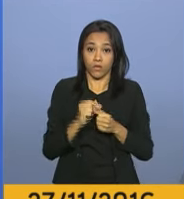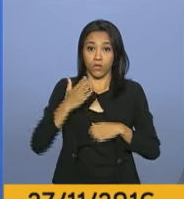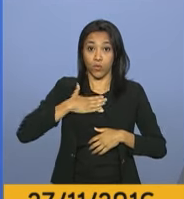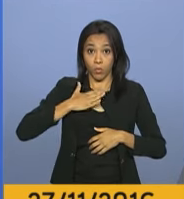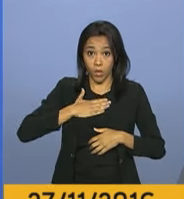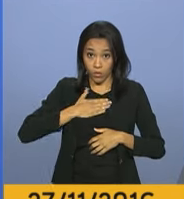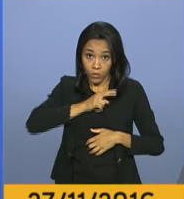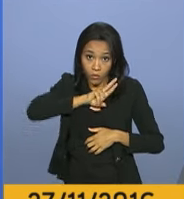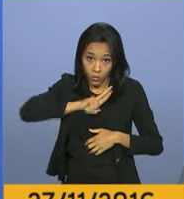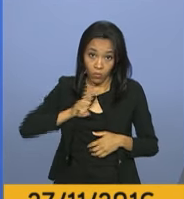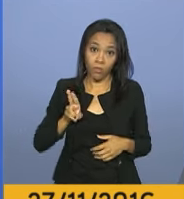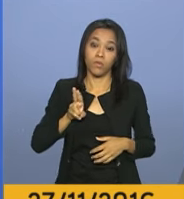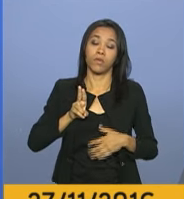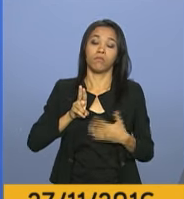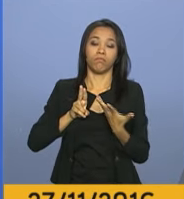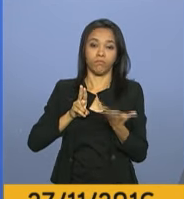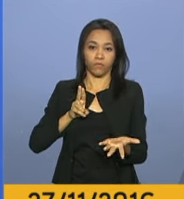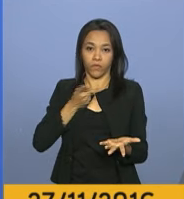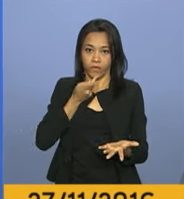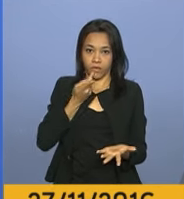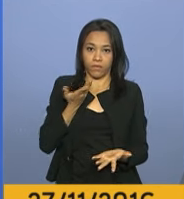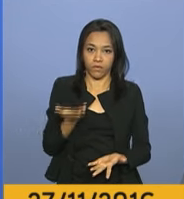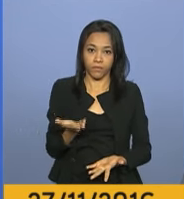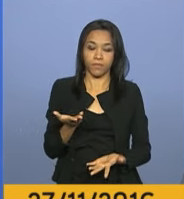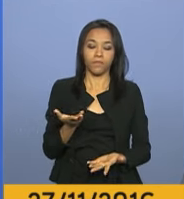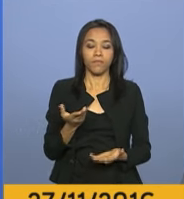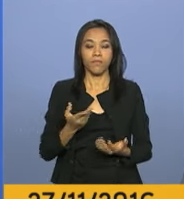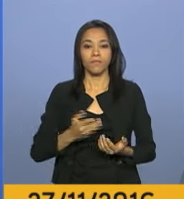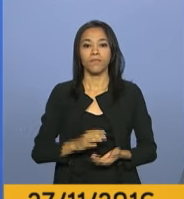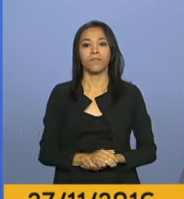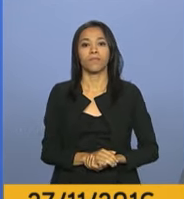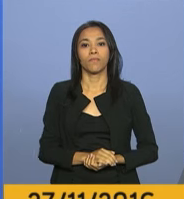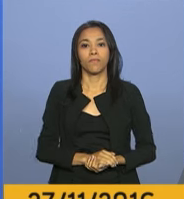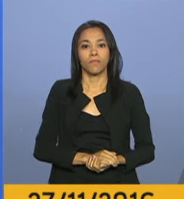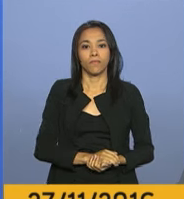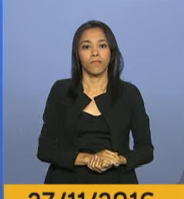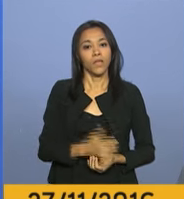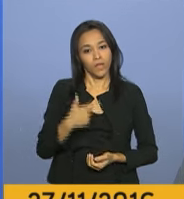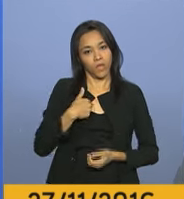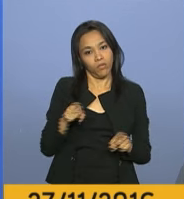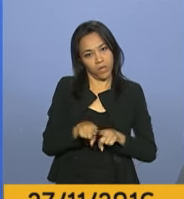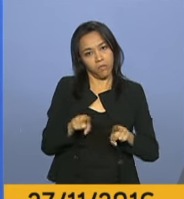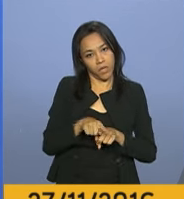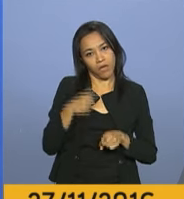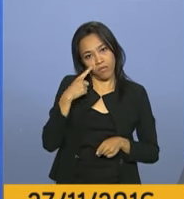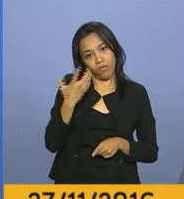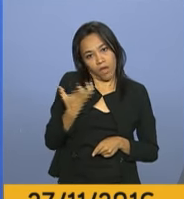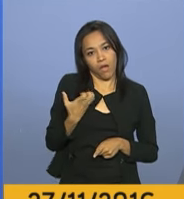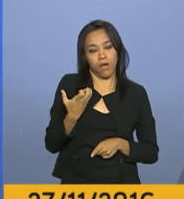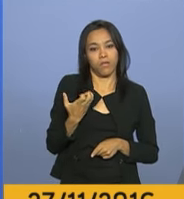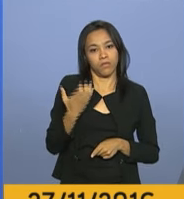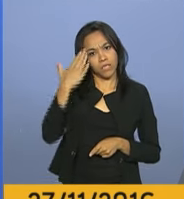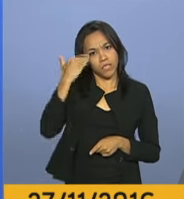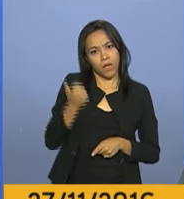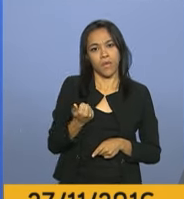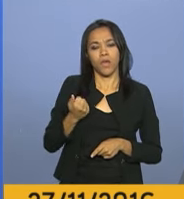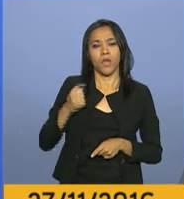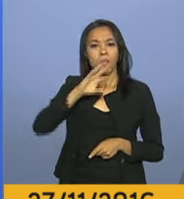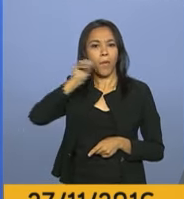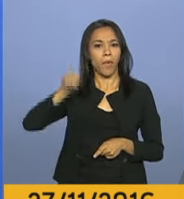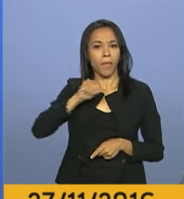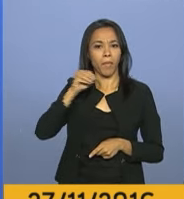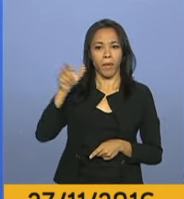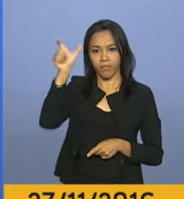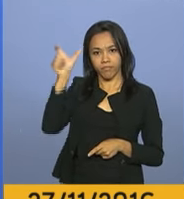nome, mas, evidentemente, apreciaria, como é necessário, que ouvíssemos aqueles